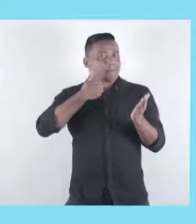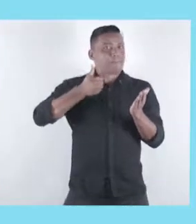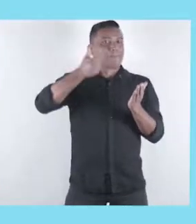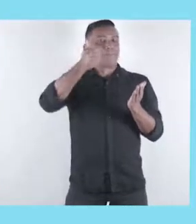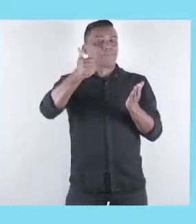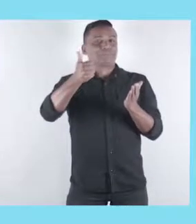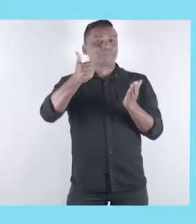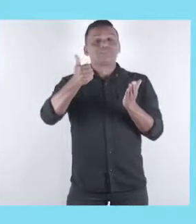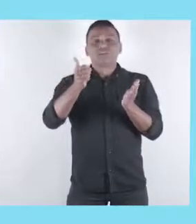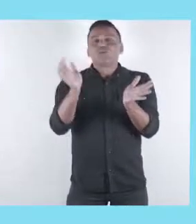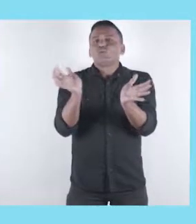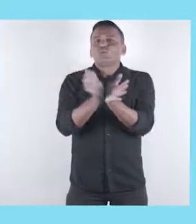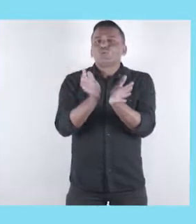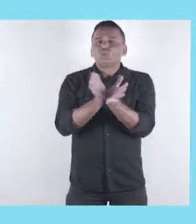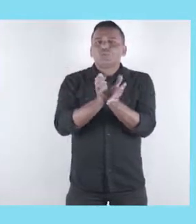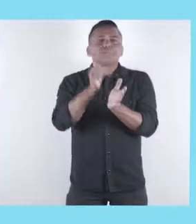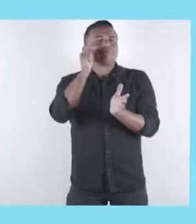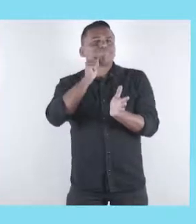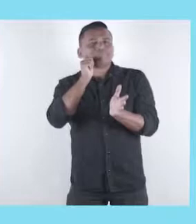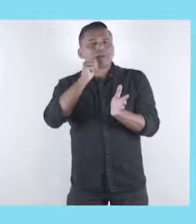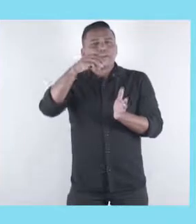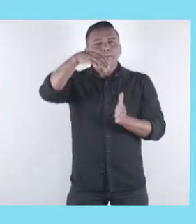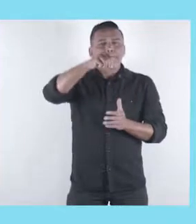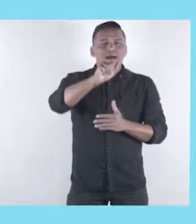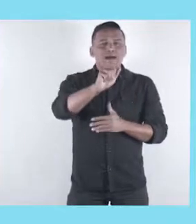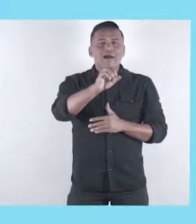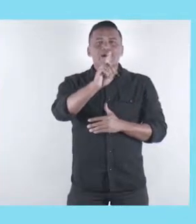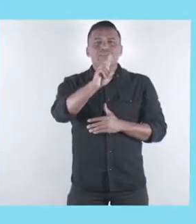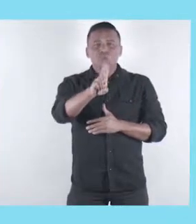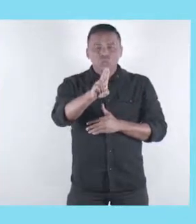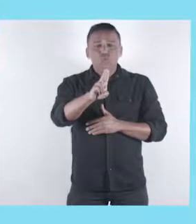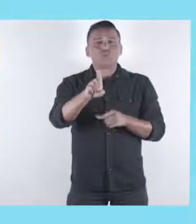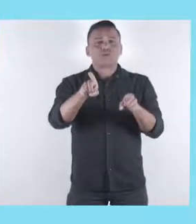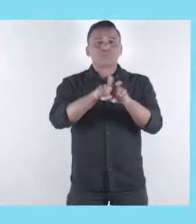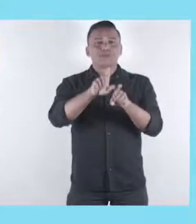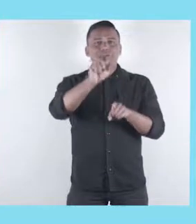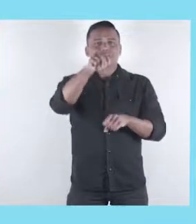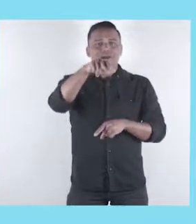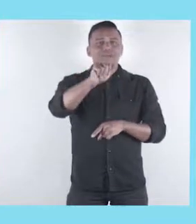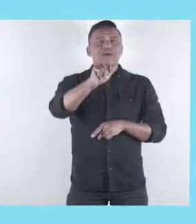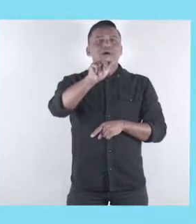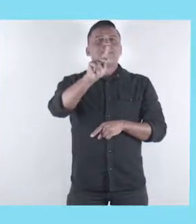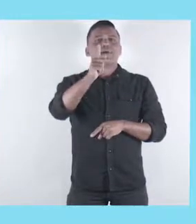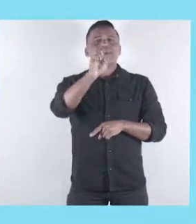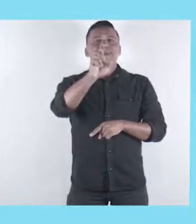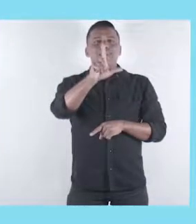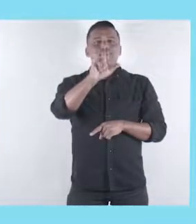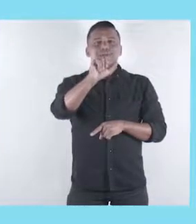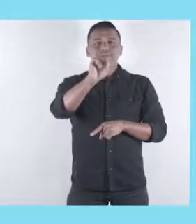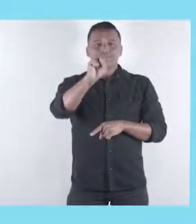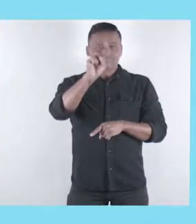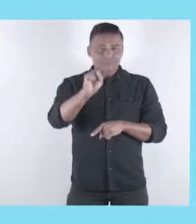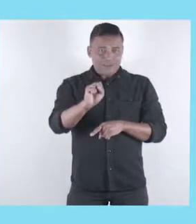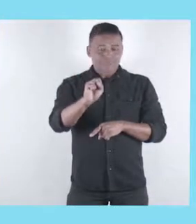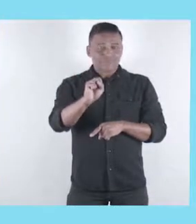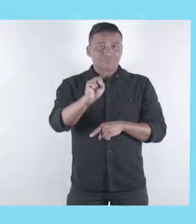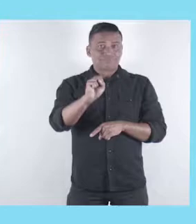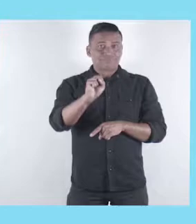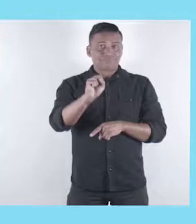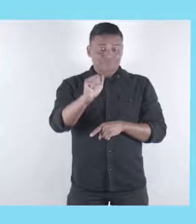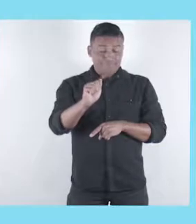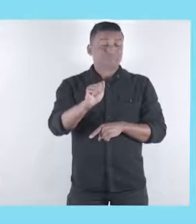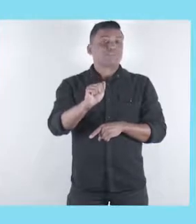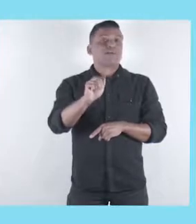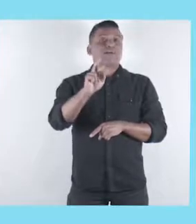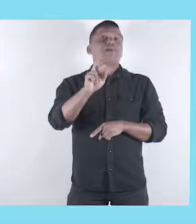escritora cê professoras madu Costa e Ana Elisa Ribeiro a realização deste festival é fruto